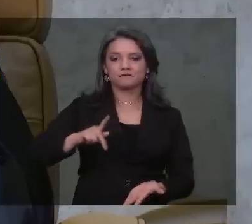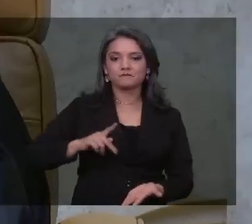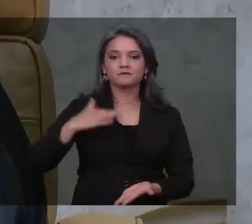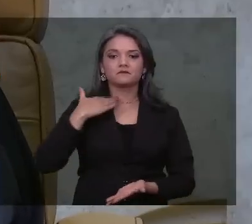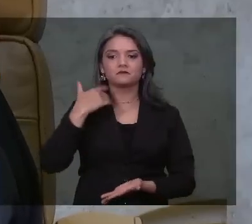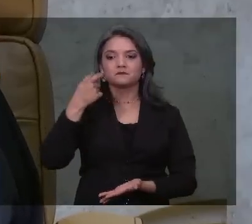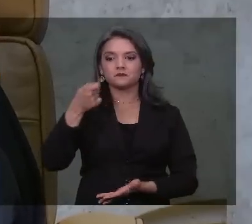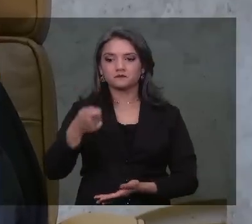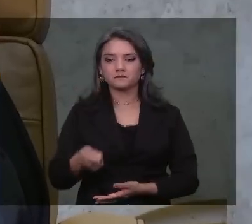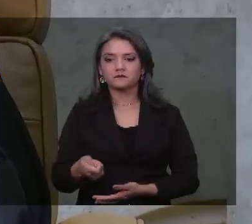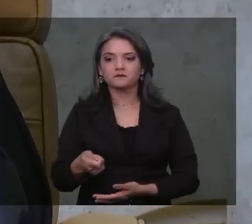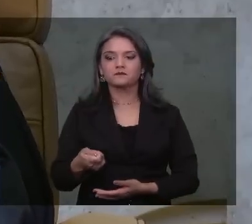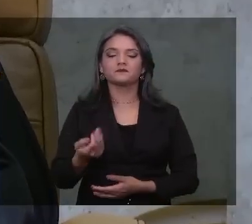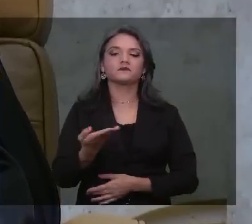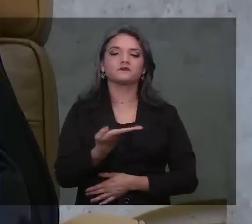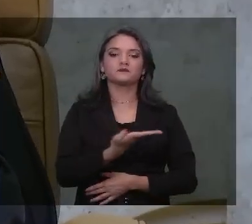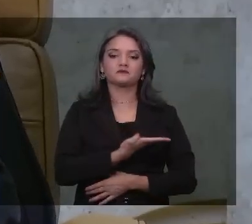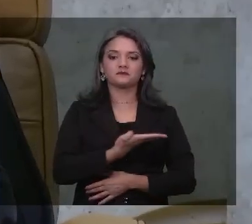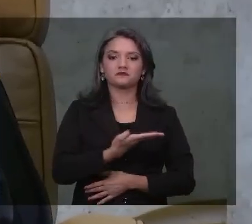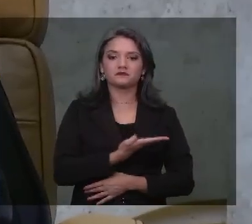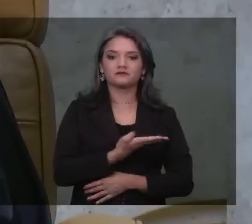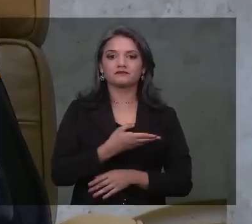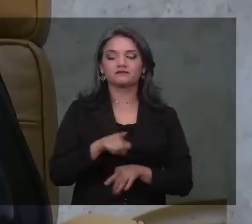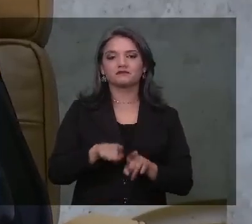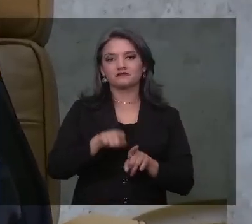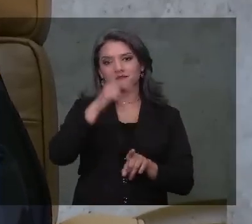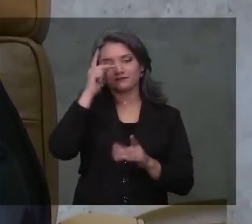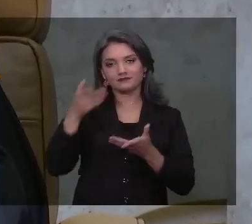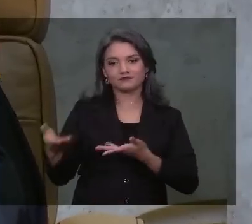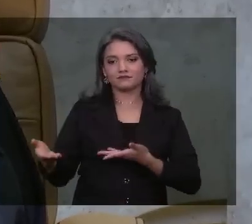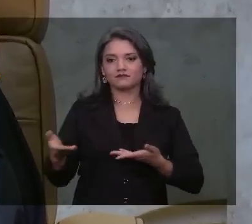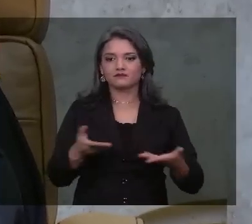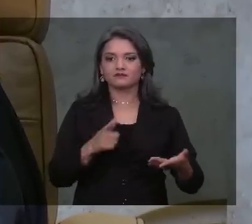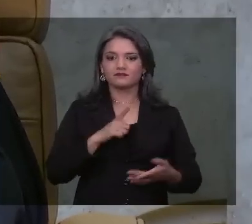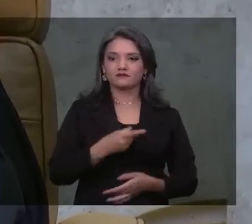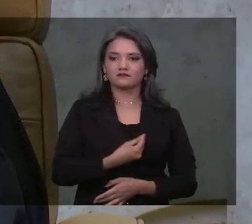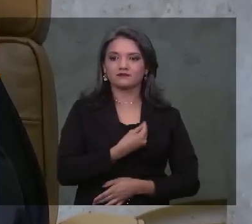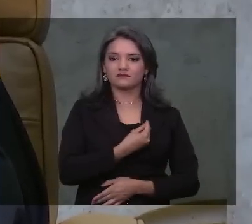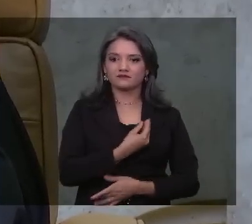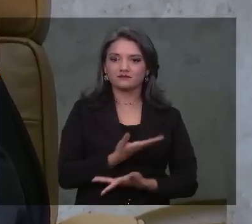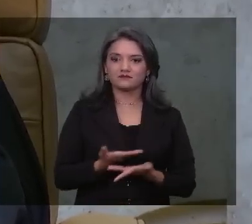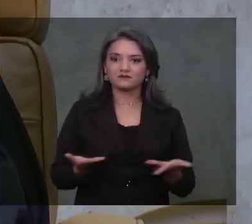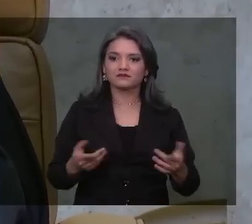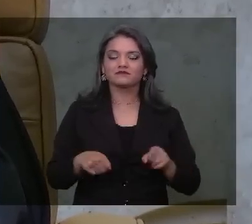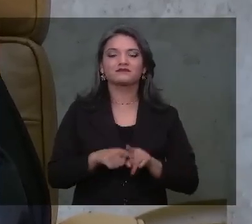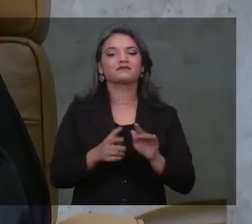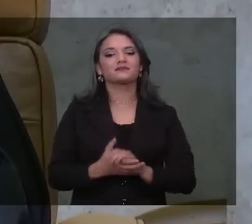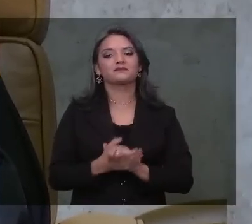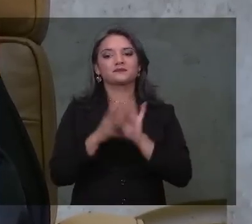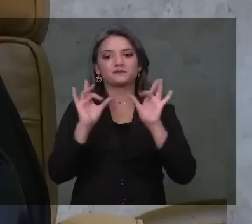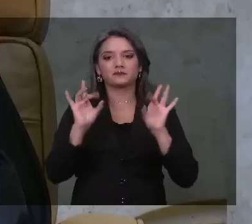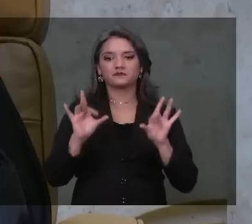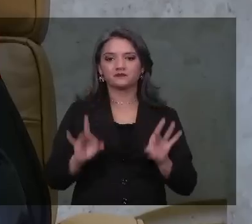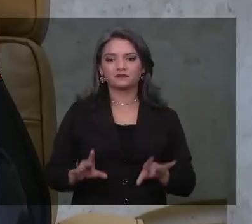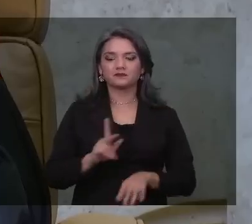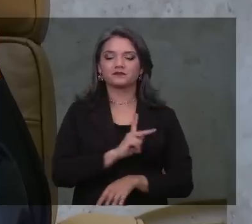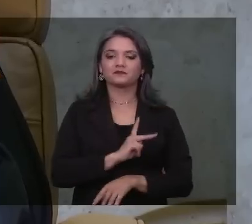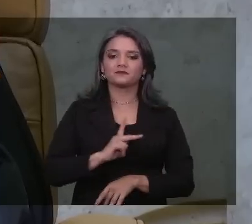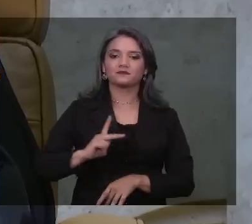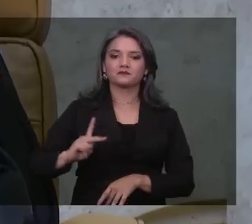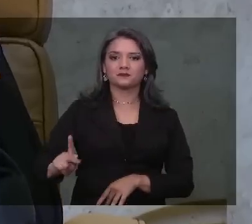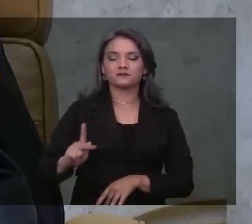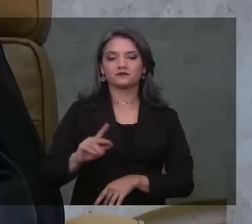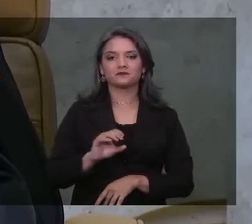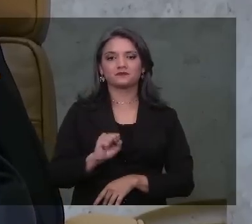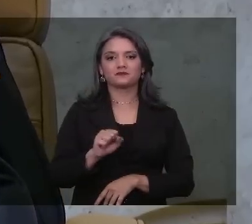juízes, todos os amigos e todos os convidados que estão aqui presentes, e cumprimento muito especialmente o presidente José Sarney,